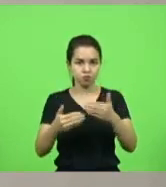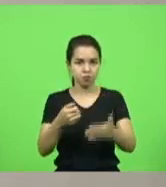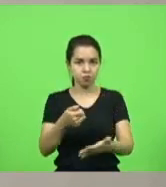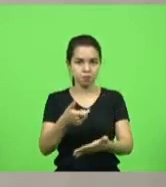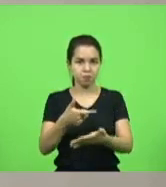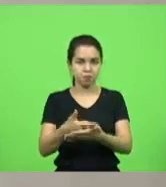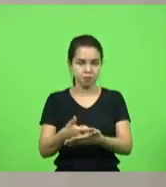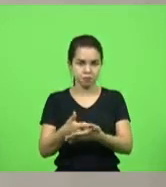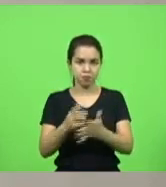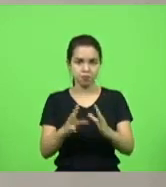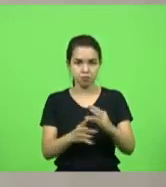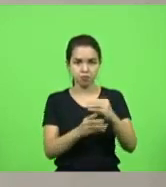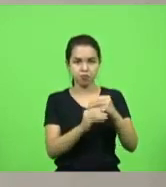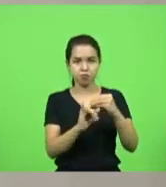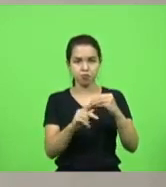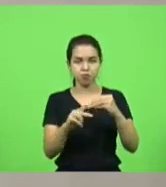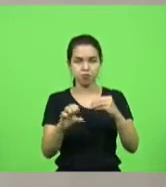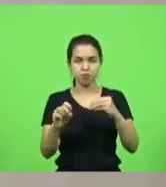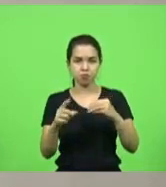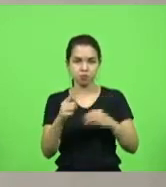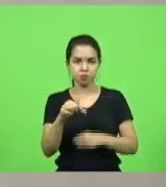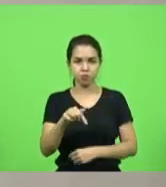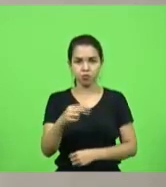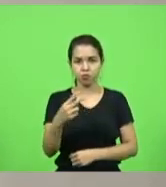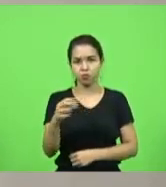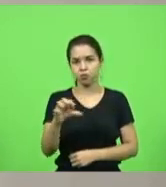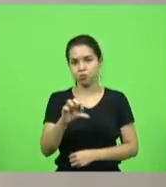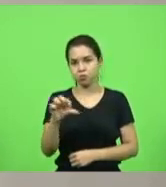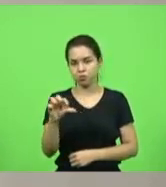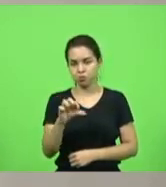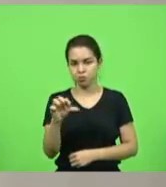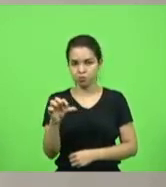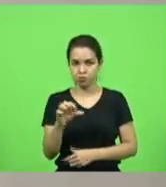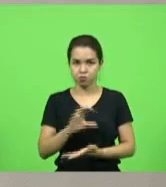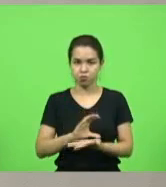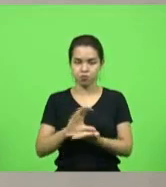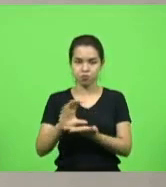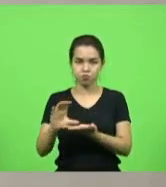emenda impositiva número 799, que visa conceder auxílio de